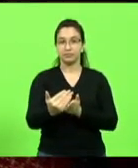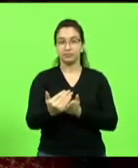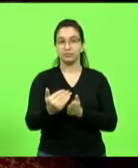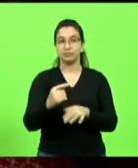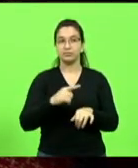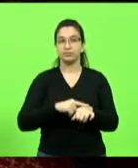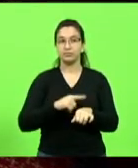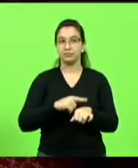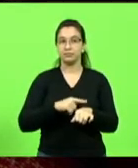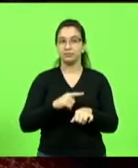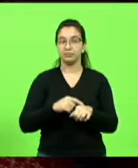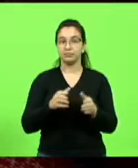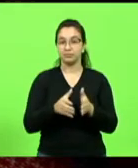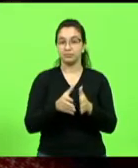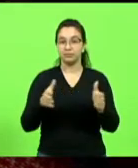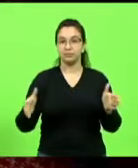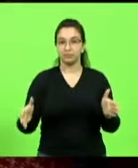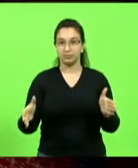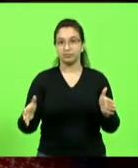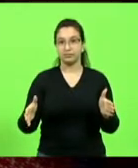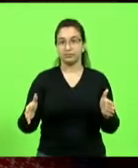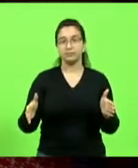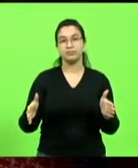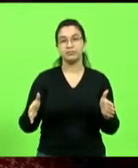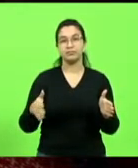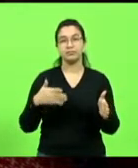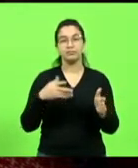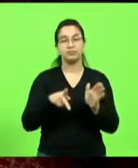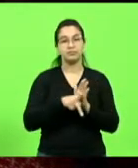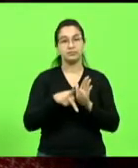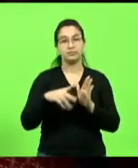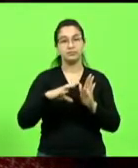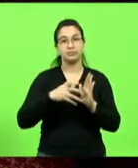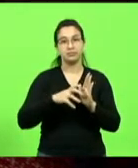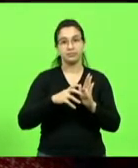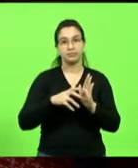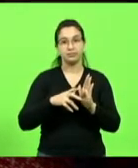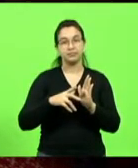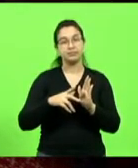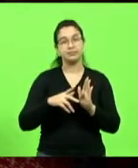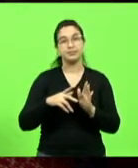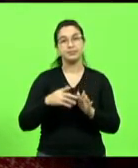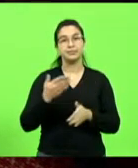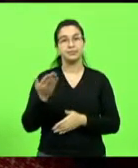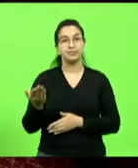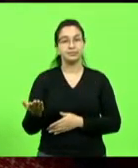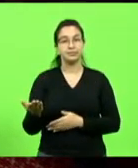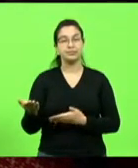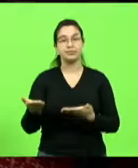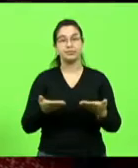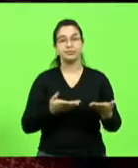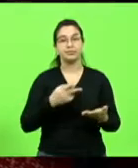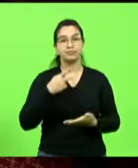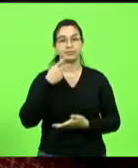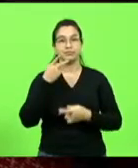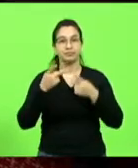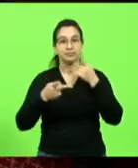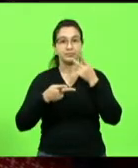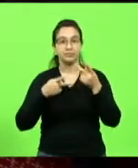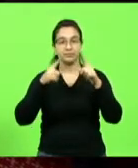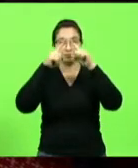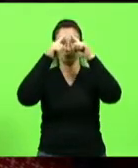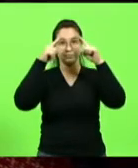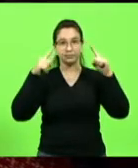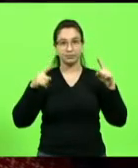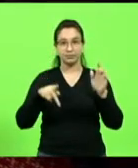expediente, neste horário destinado aos partidos políticos, fizeram uso da palavra os senhores deputados, Neodir Sareta, Partido dos